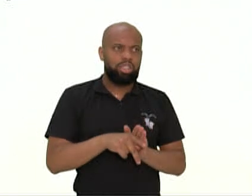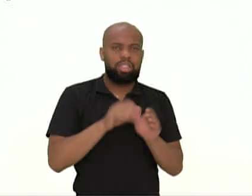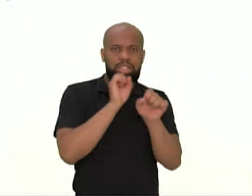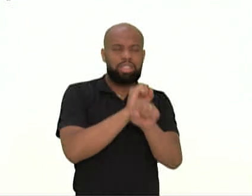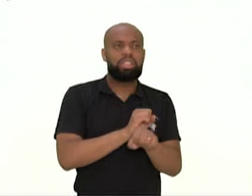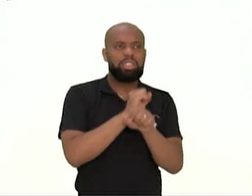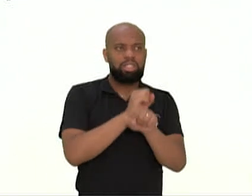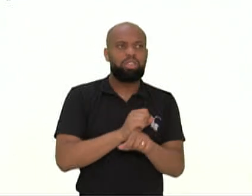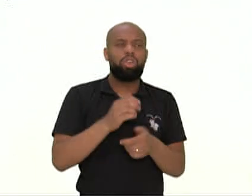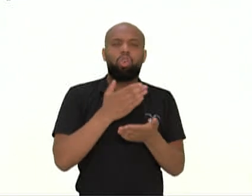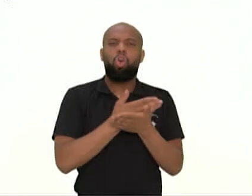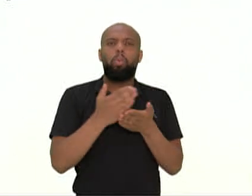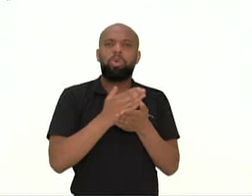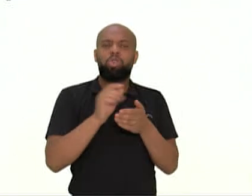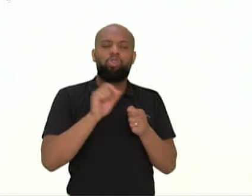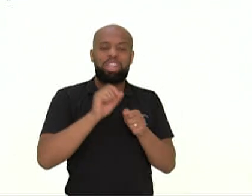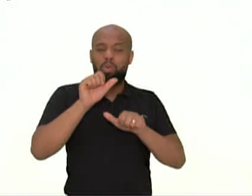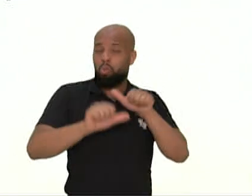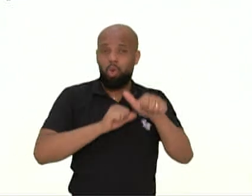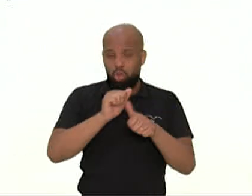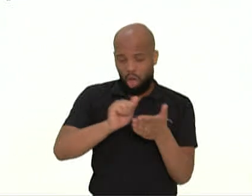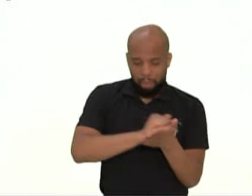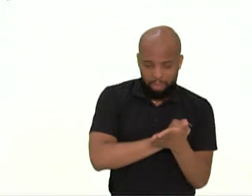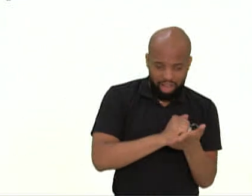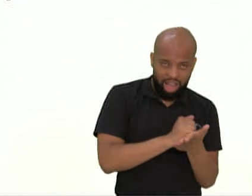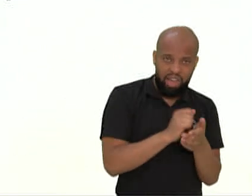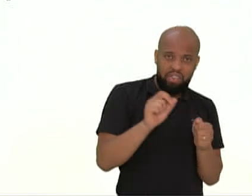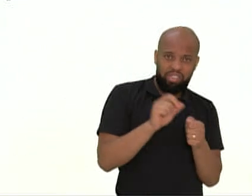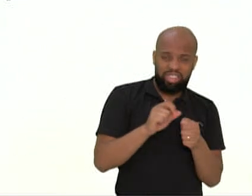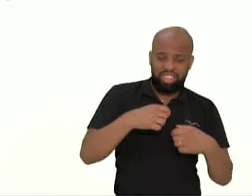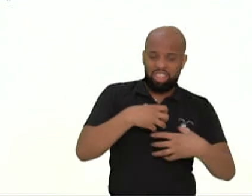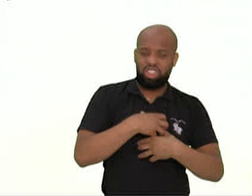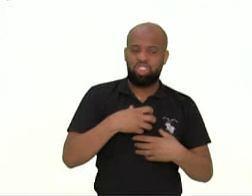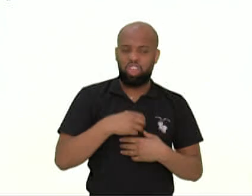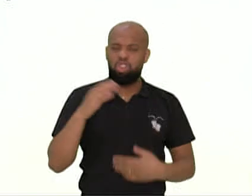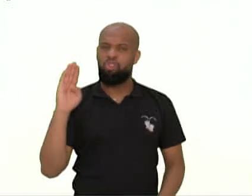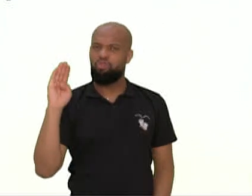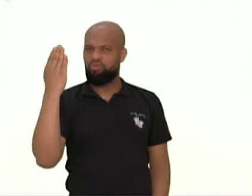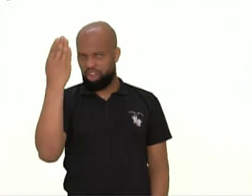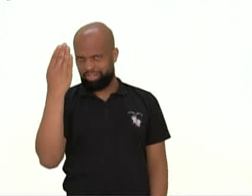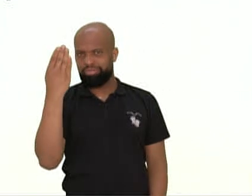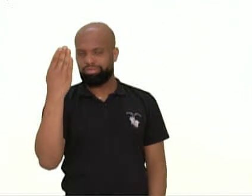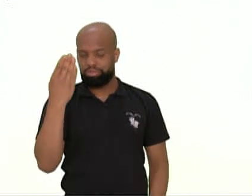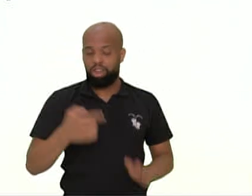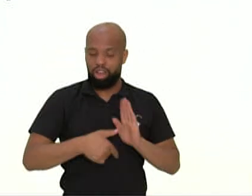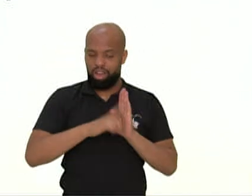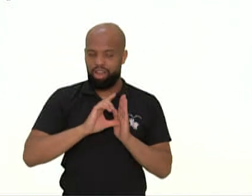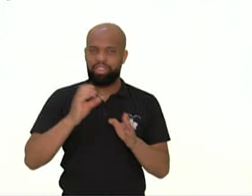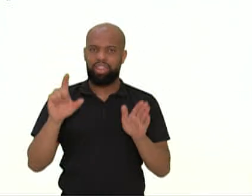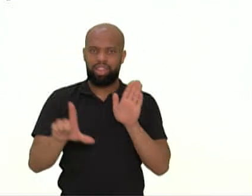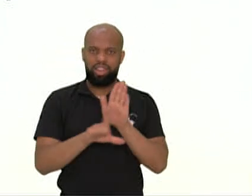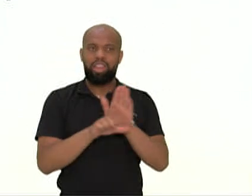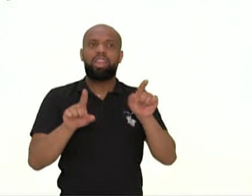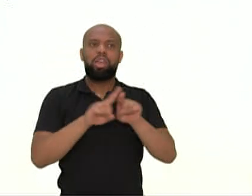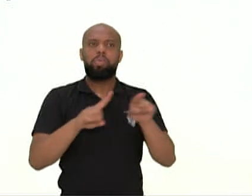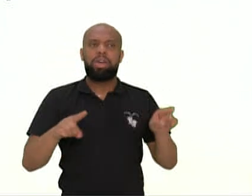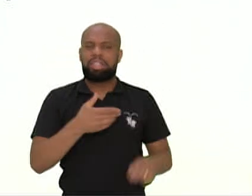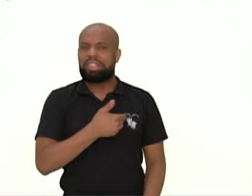alteradas para datas anteriores à da lei. Eles começaram a fazer essa fraude. E o Estado não pagou nenhuma